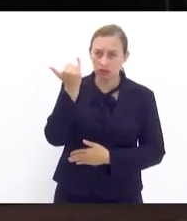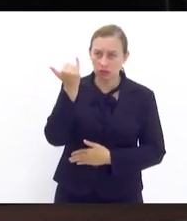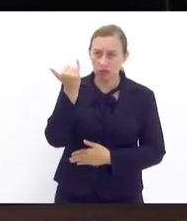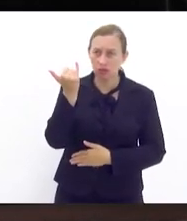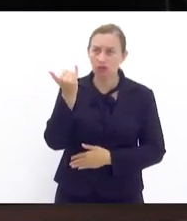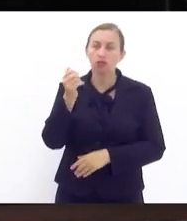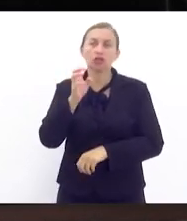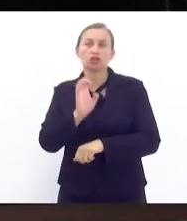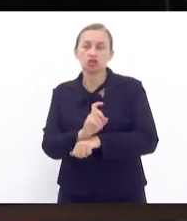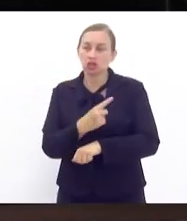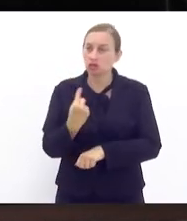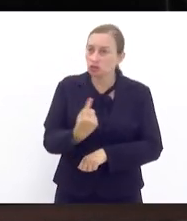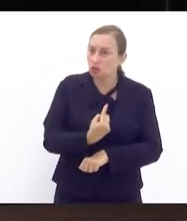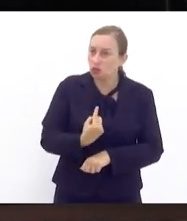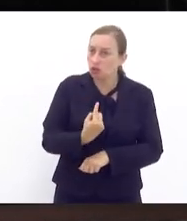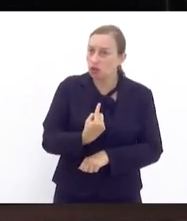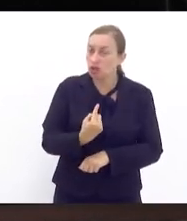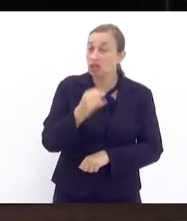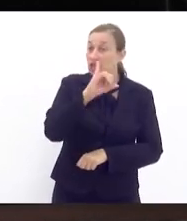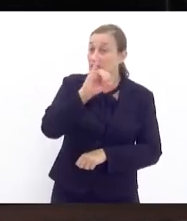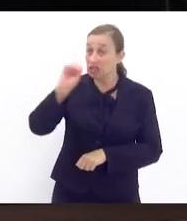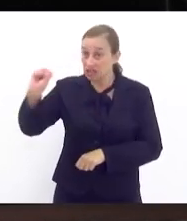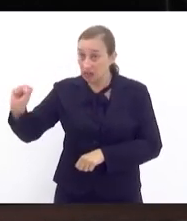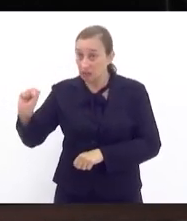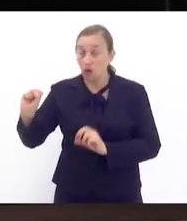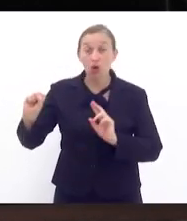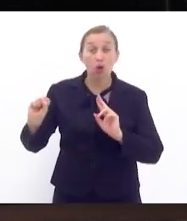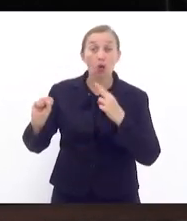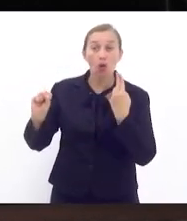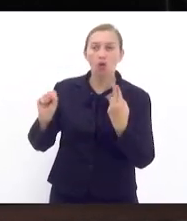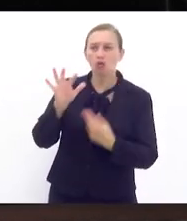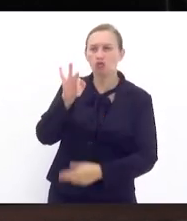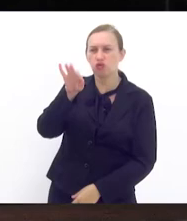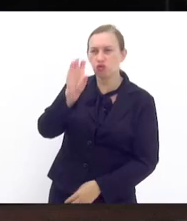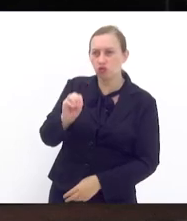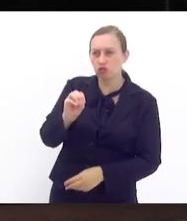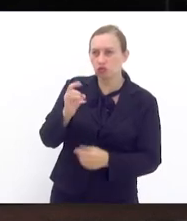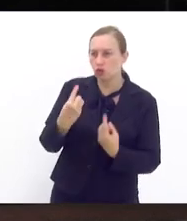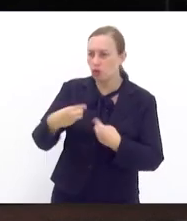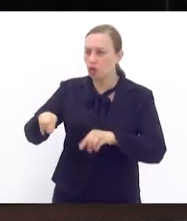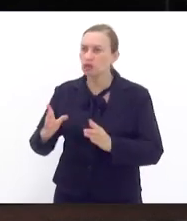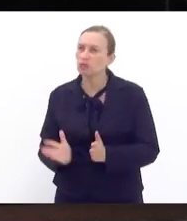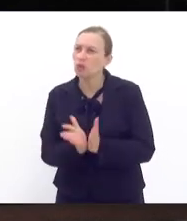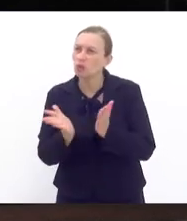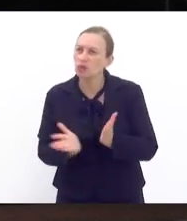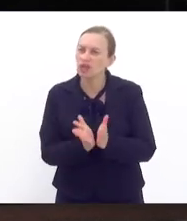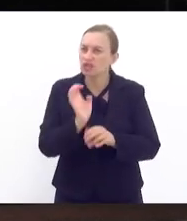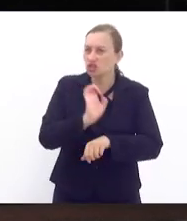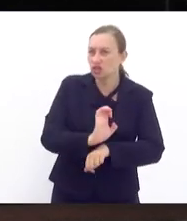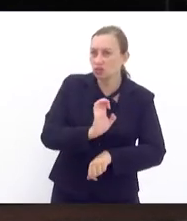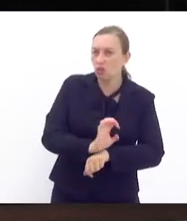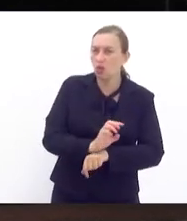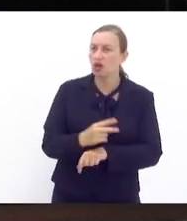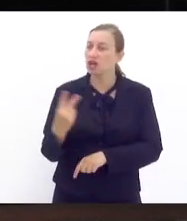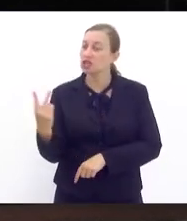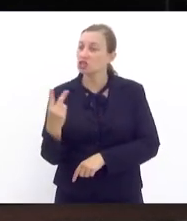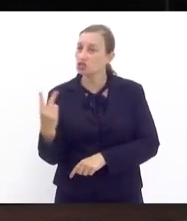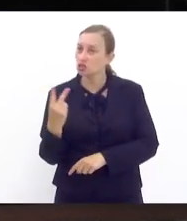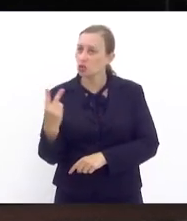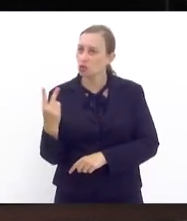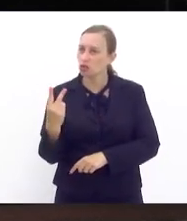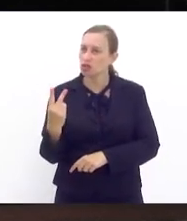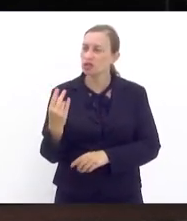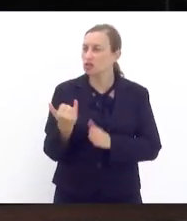nosso Estado, seja o ICMS ou o Fundo Estadual de Combate à Pobreza, nesses dois